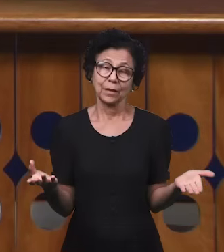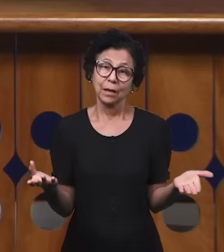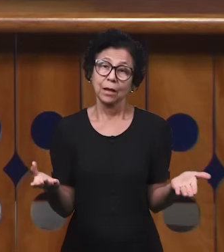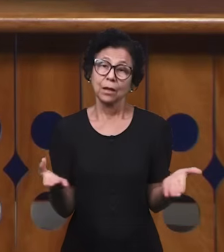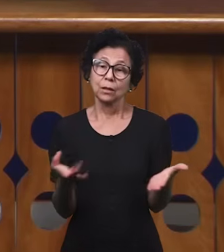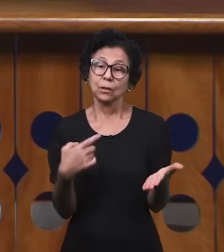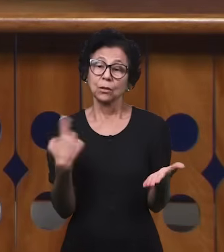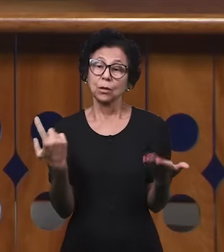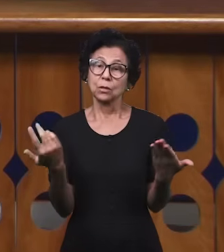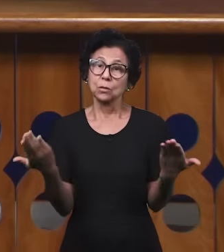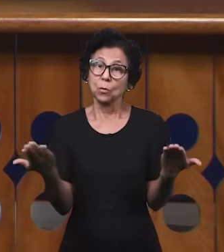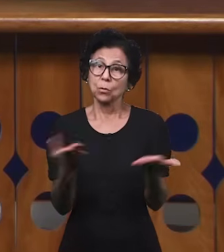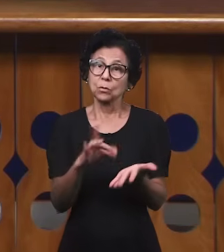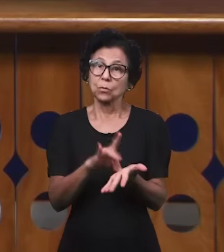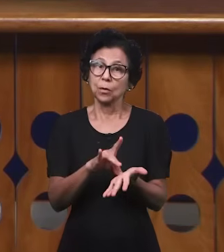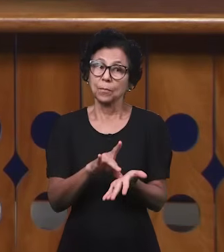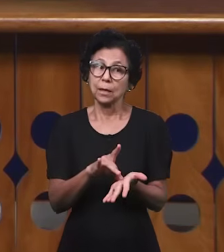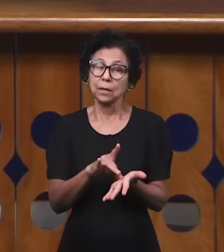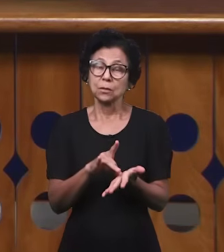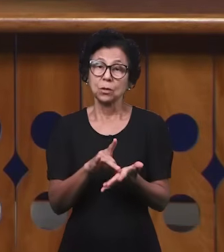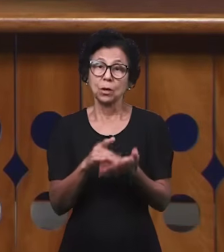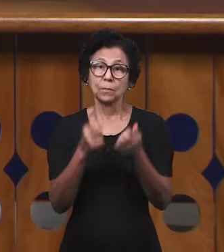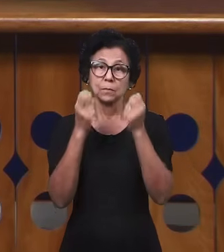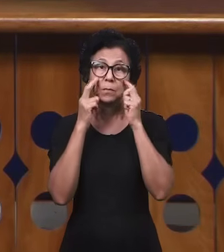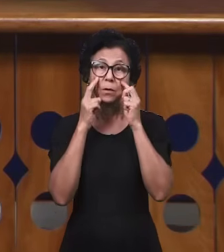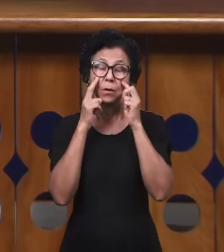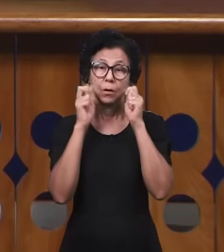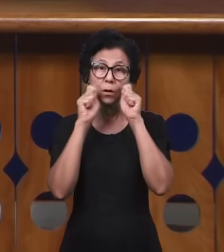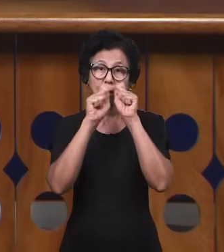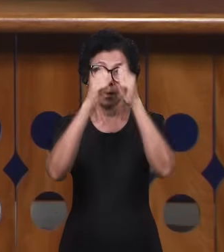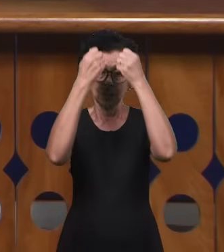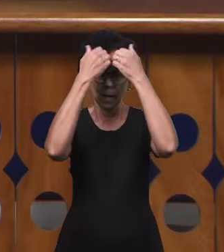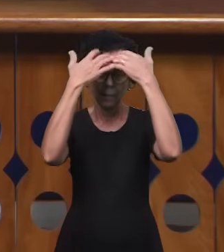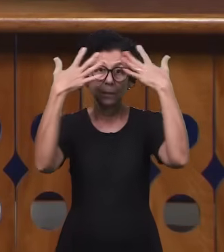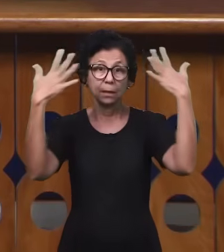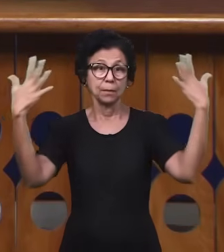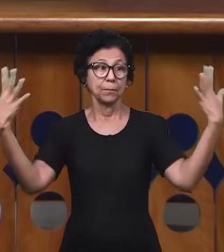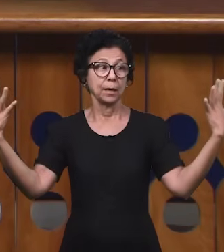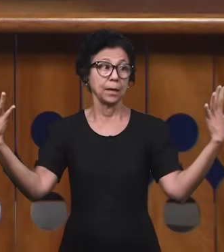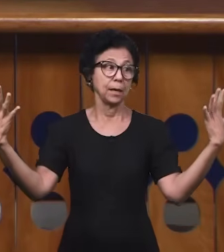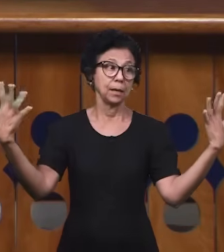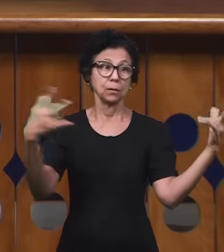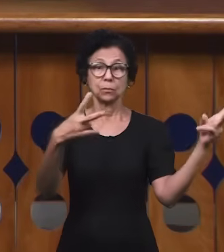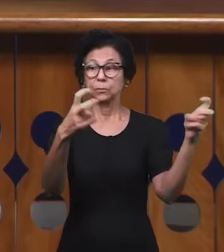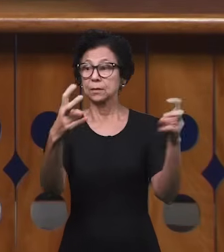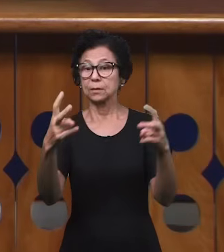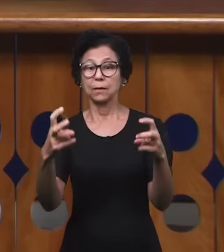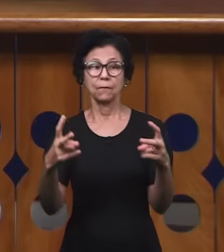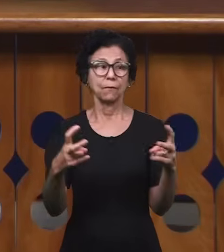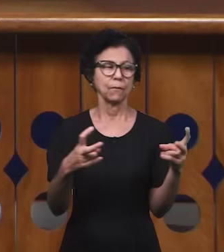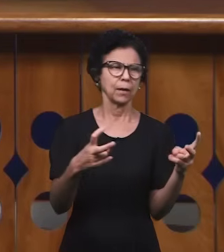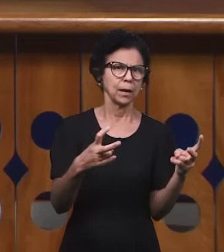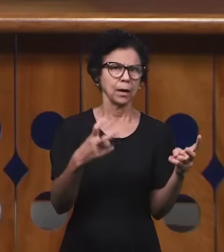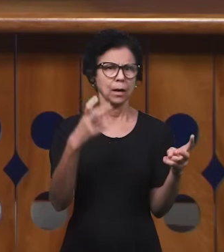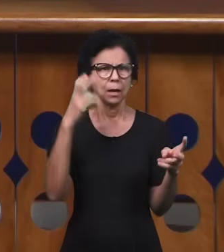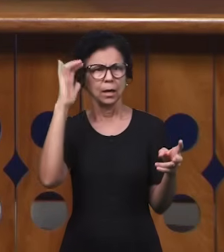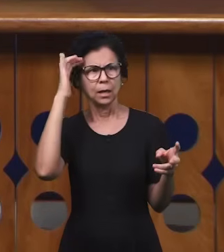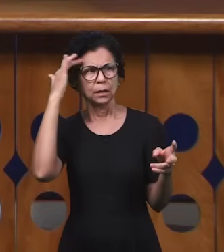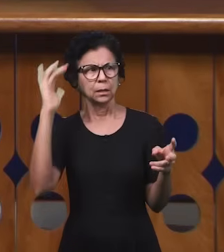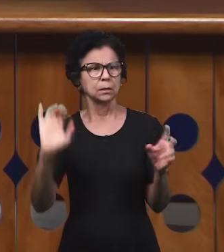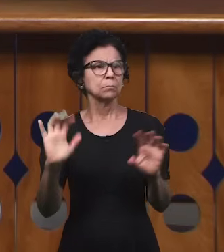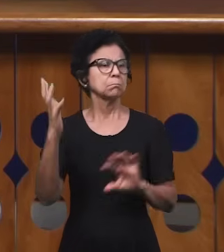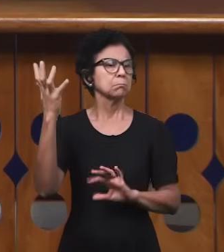precisamos ter uma visão mais ampla, né? Nós temos que saber ler o ambiente, entender o que acontece à